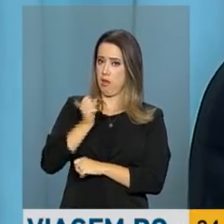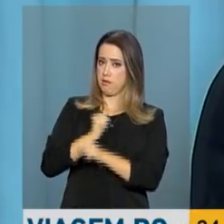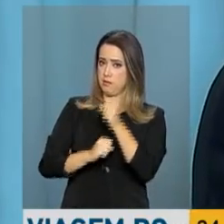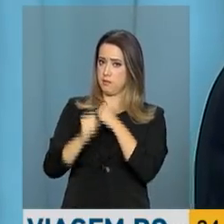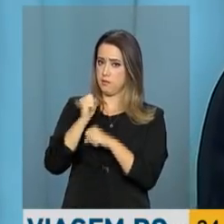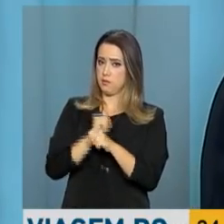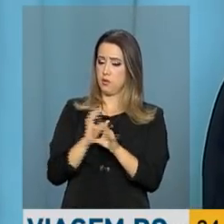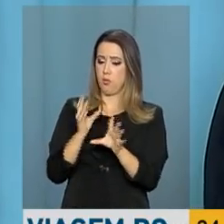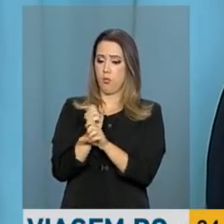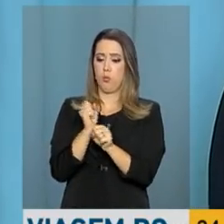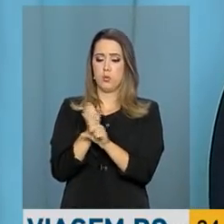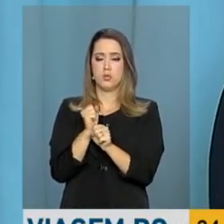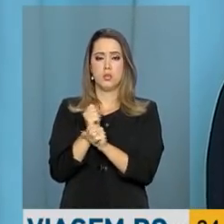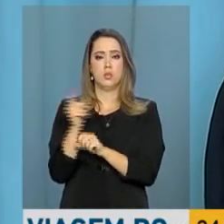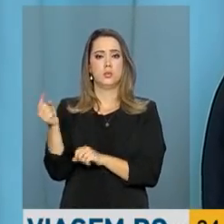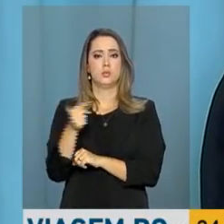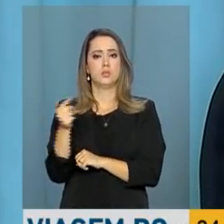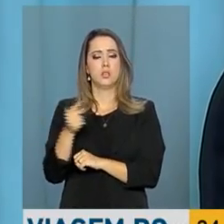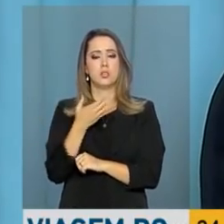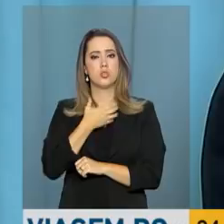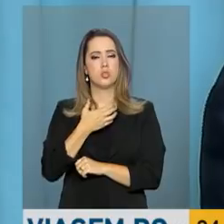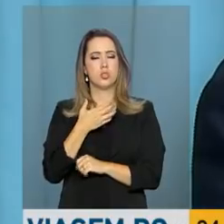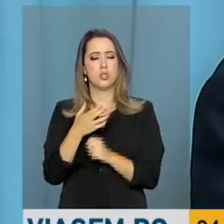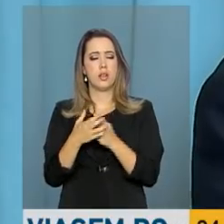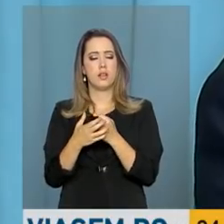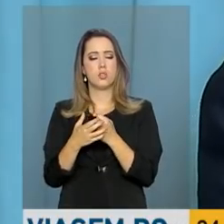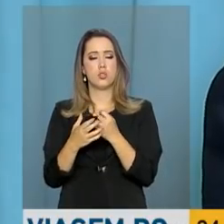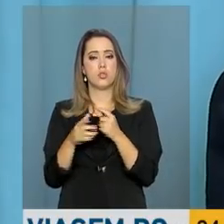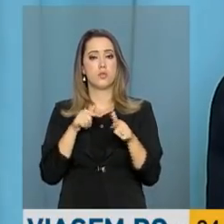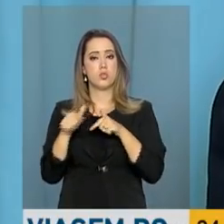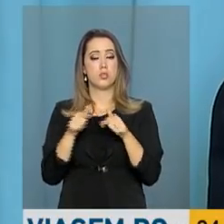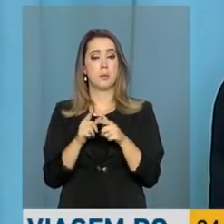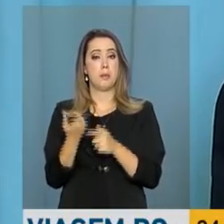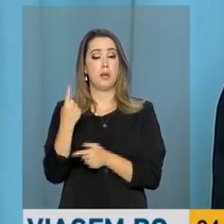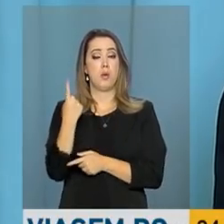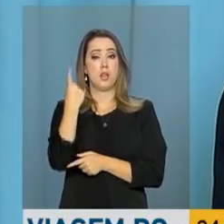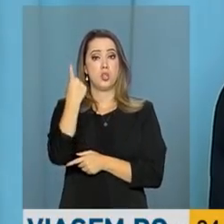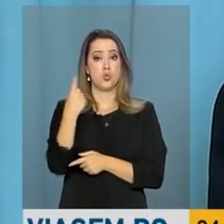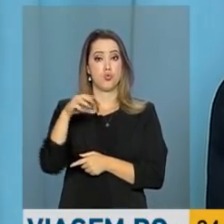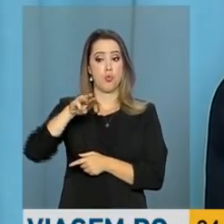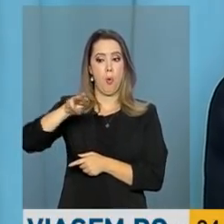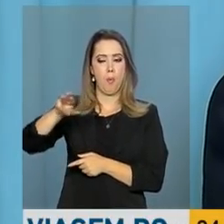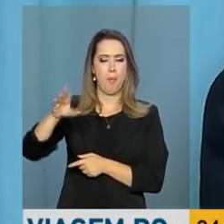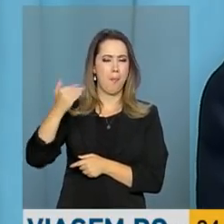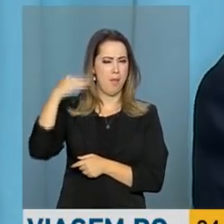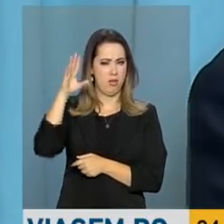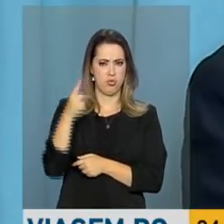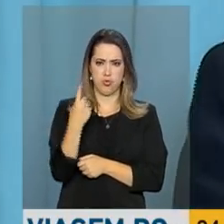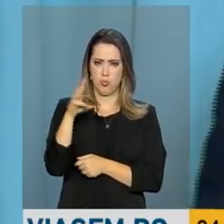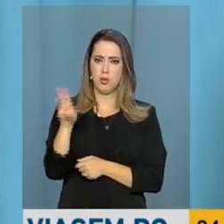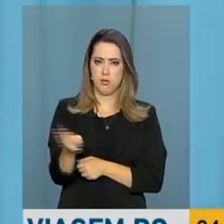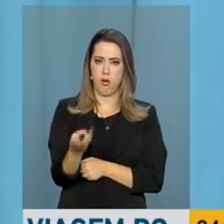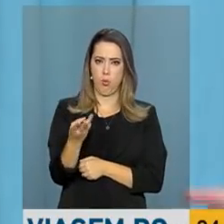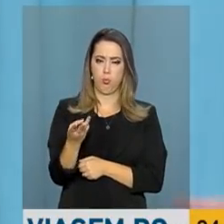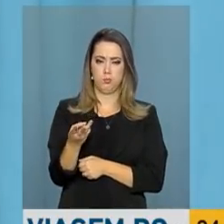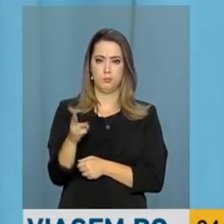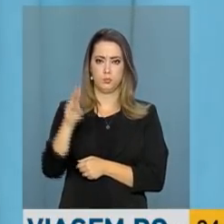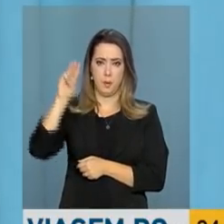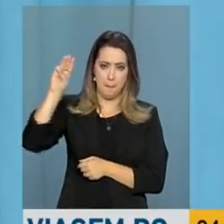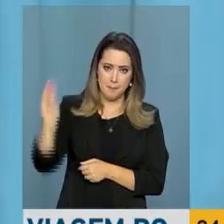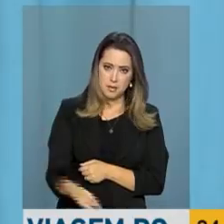saldo negativo dos empregos era de 1 milhão 360 mil. O